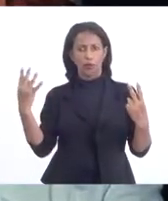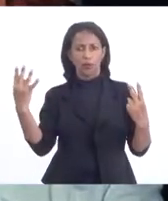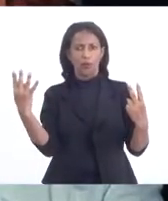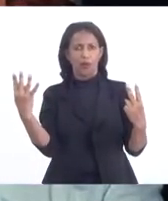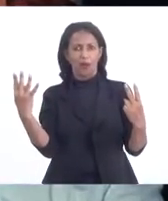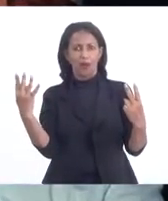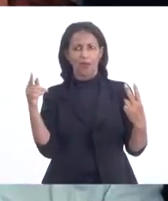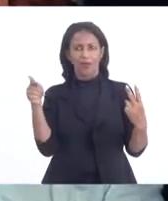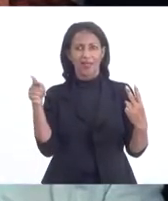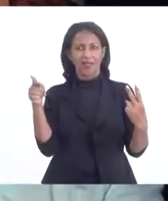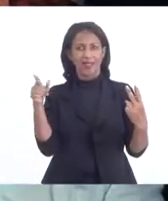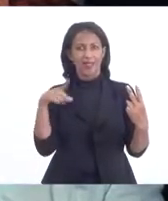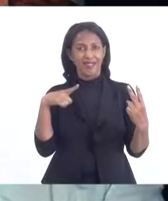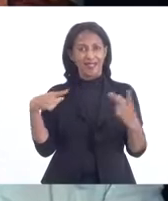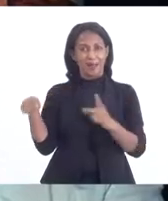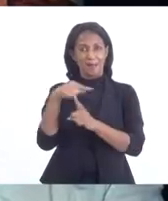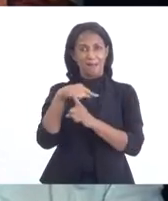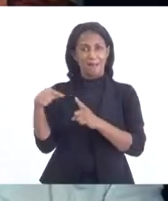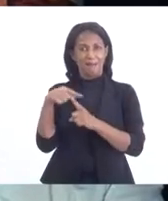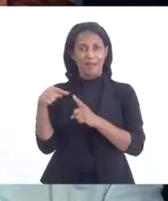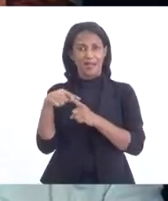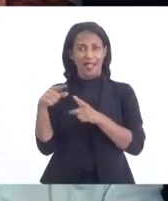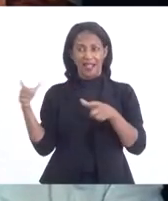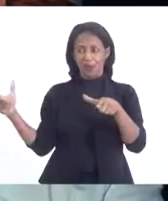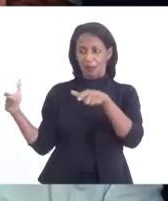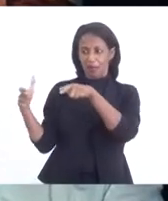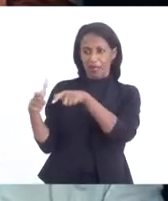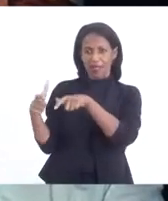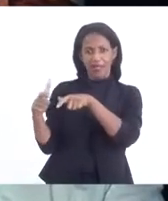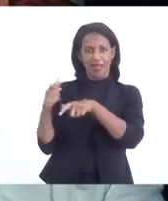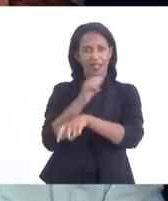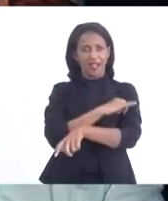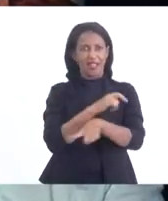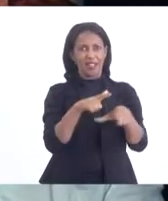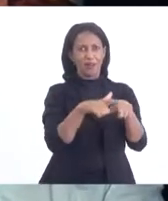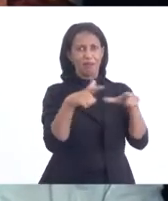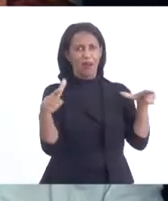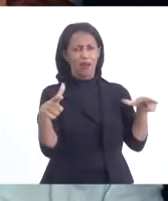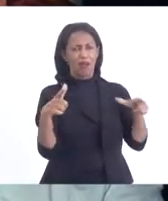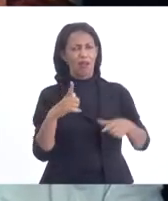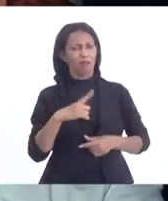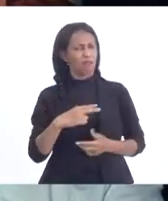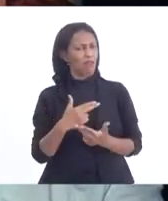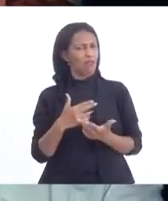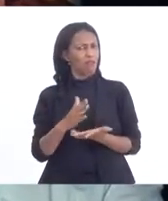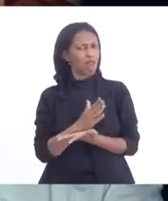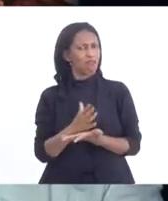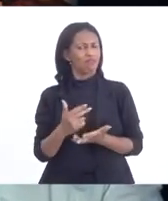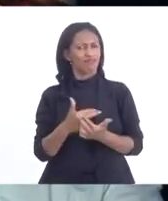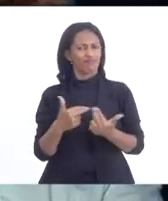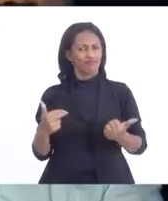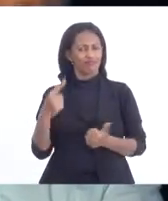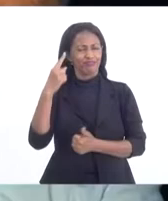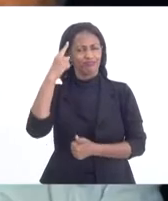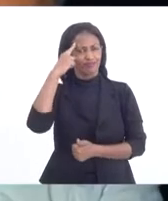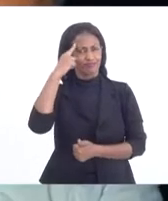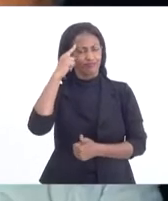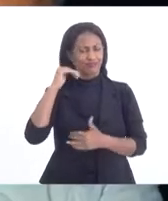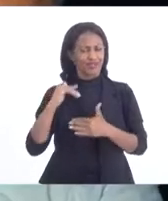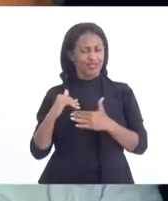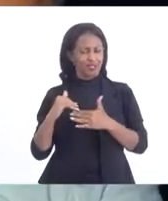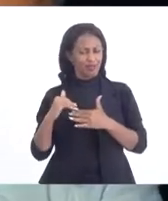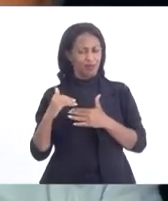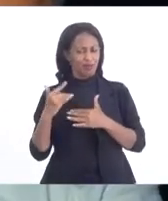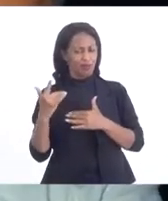que é a metade da área do Rio de Janeiro. Ora, tem alguma coisa que a gente precisa pensar fora da